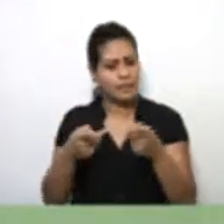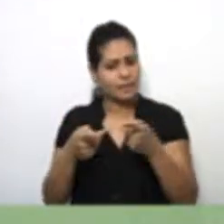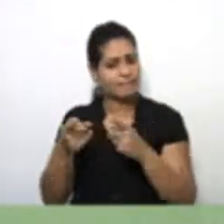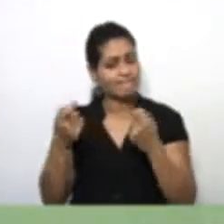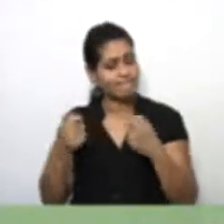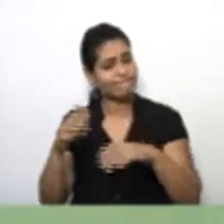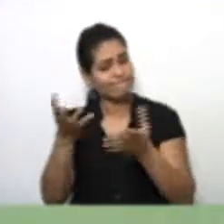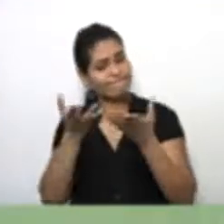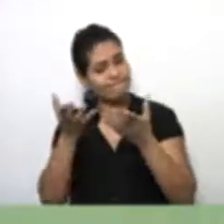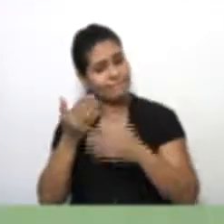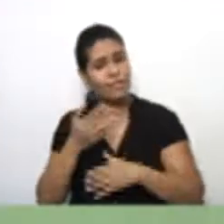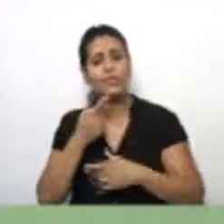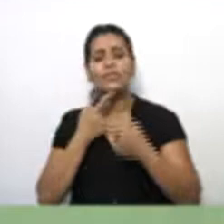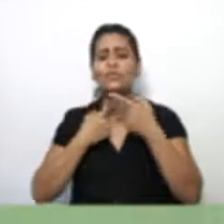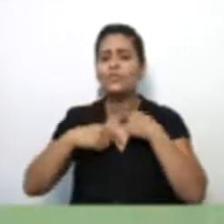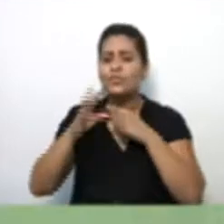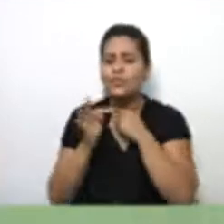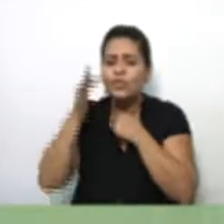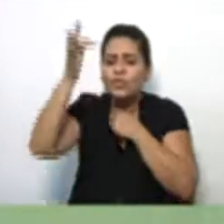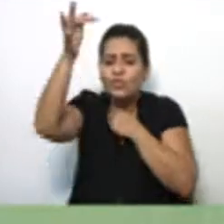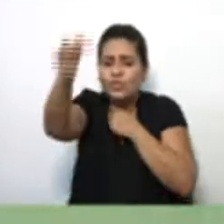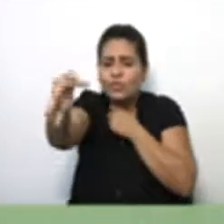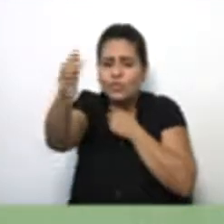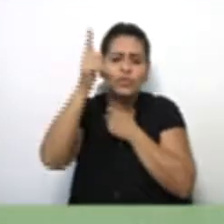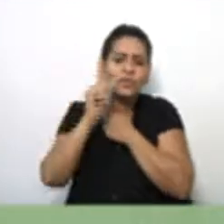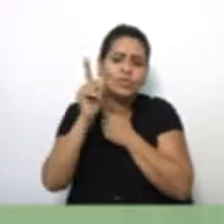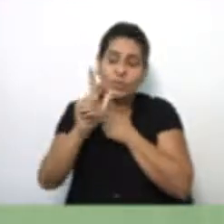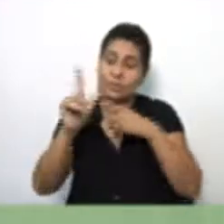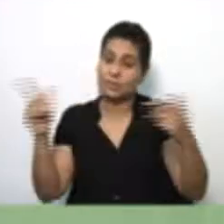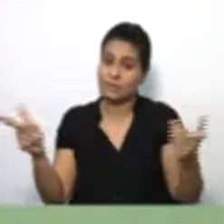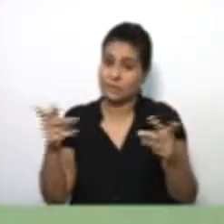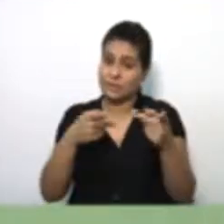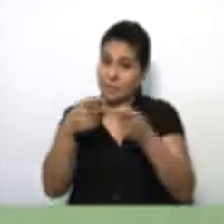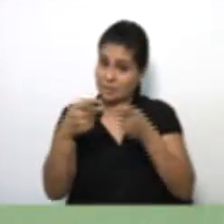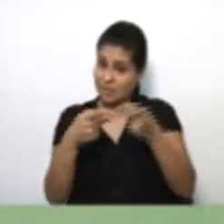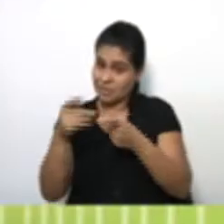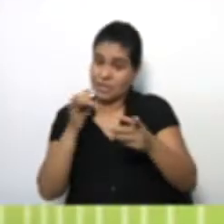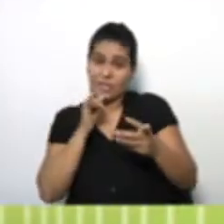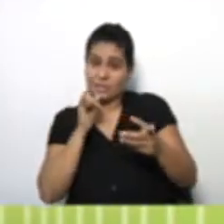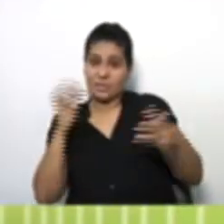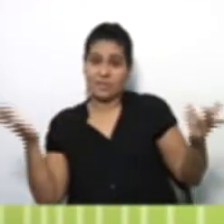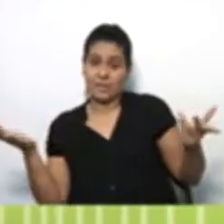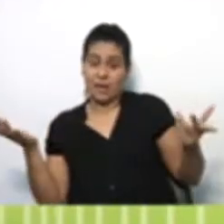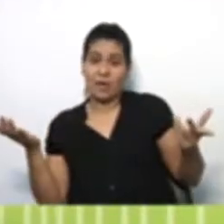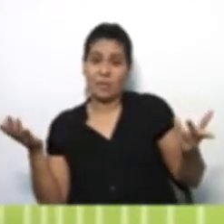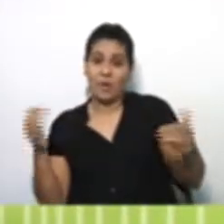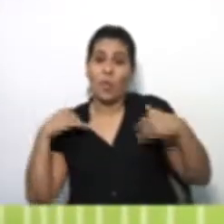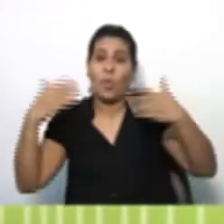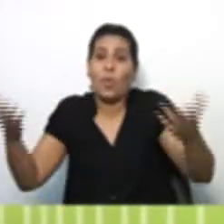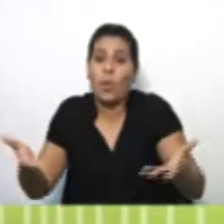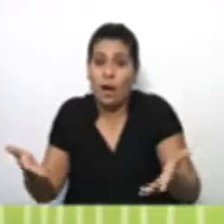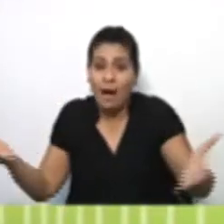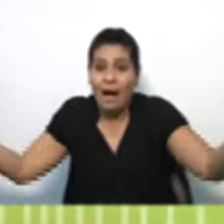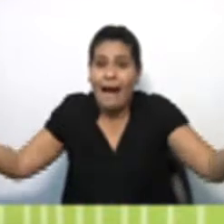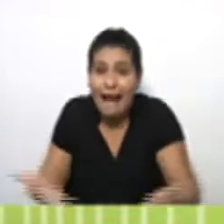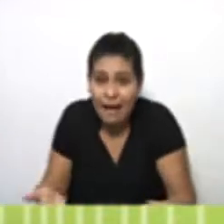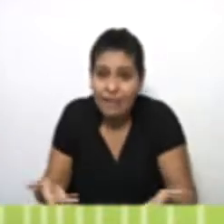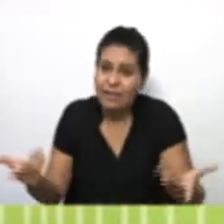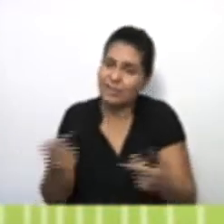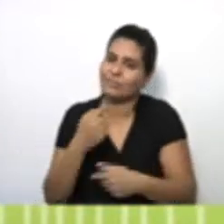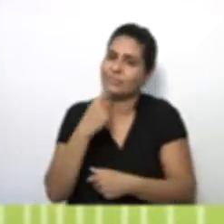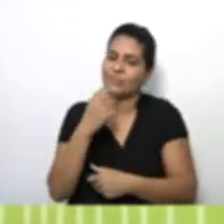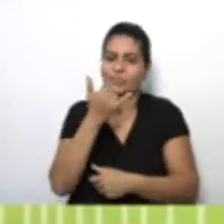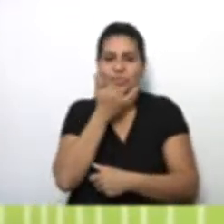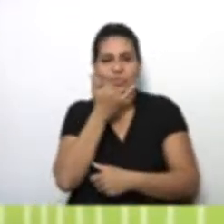só se planeja quem quer alcançar um resultado futuro. Ninguém se planeja para alcançar, por exemplo, um resultado para hoje, para agora. Não, se você